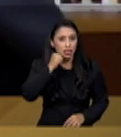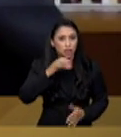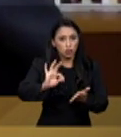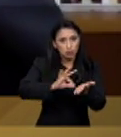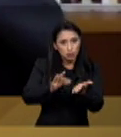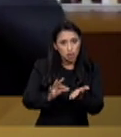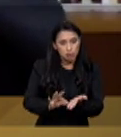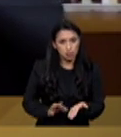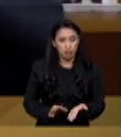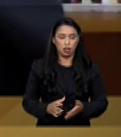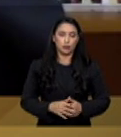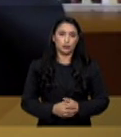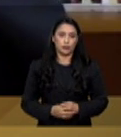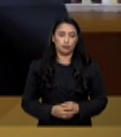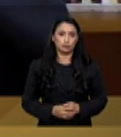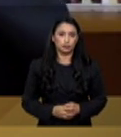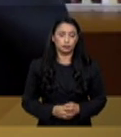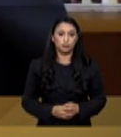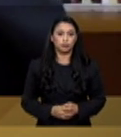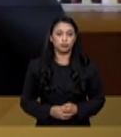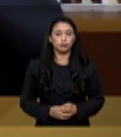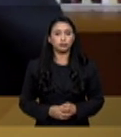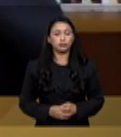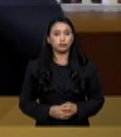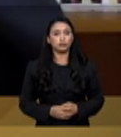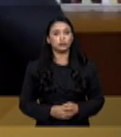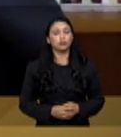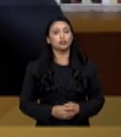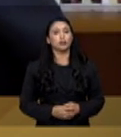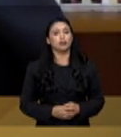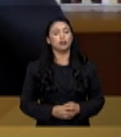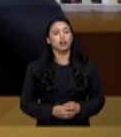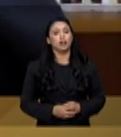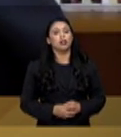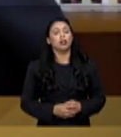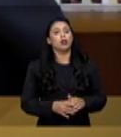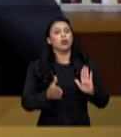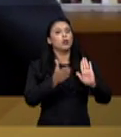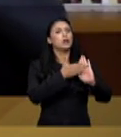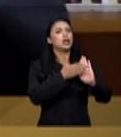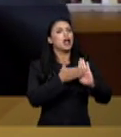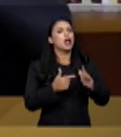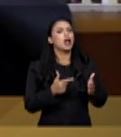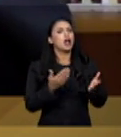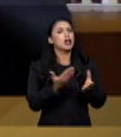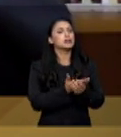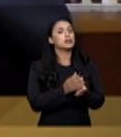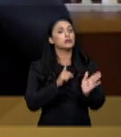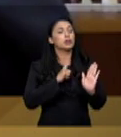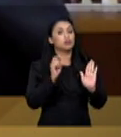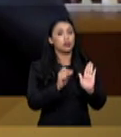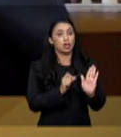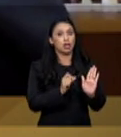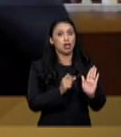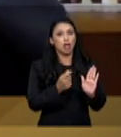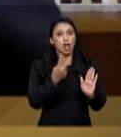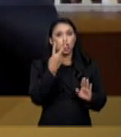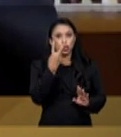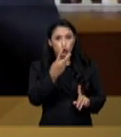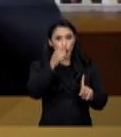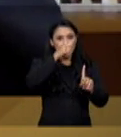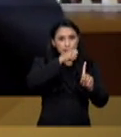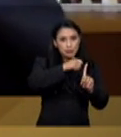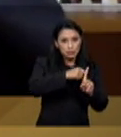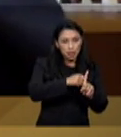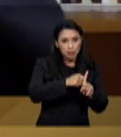terço, portanto. Os fatos trazidos pelos autores da ação são os seguintes: decorridos quase